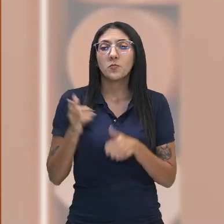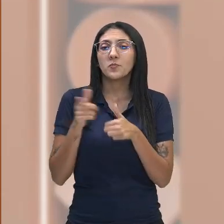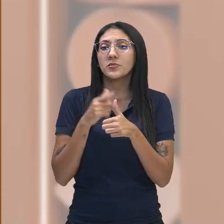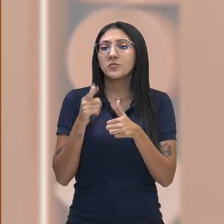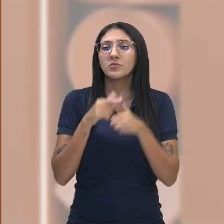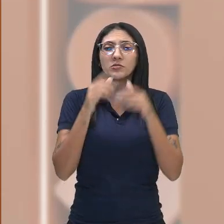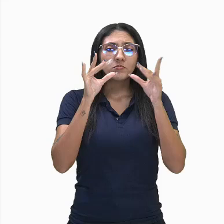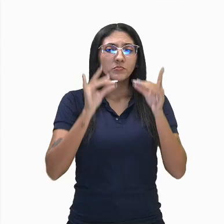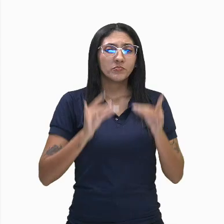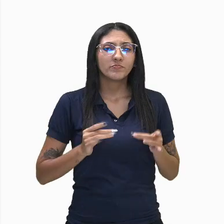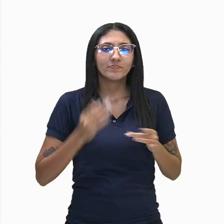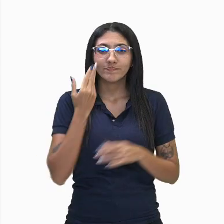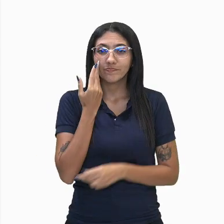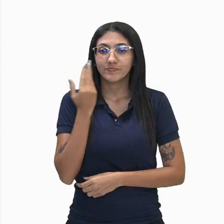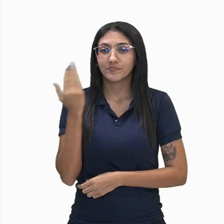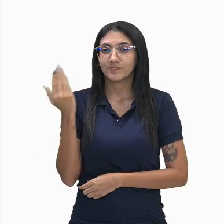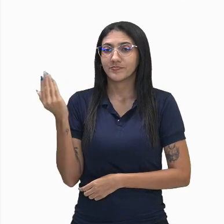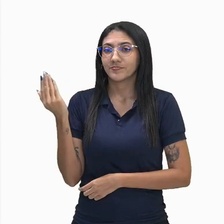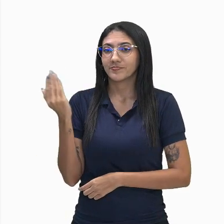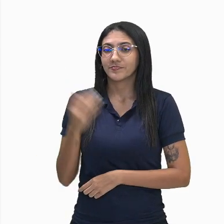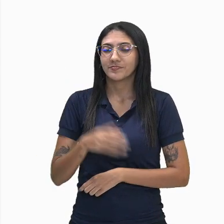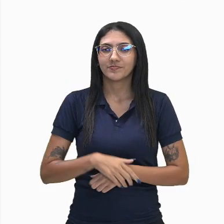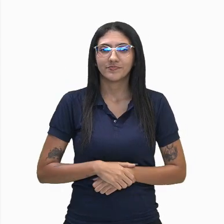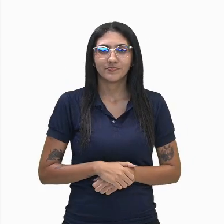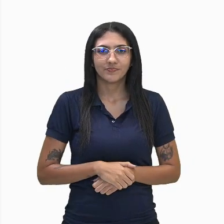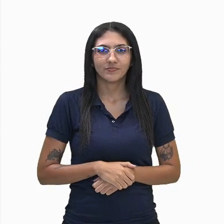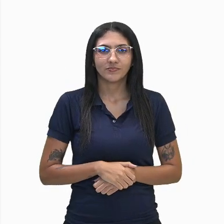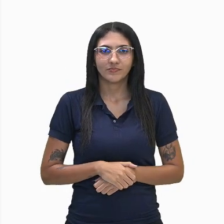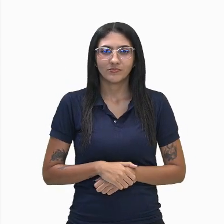é o Império de Gana. Localização e